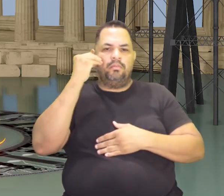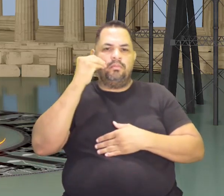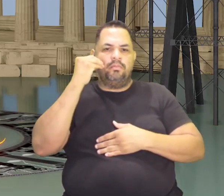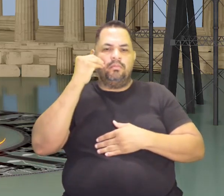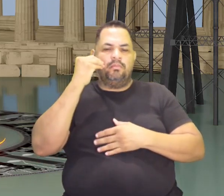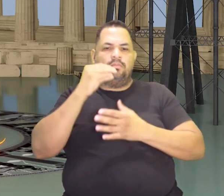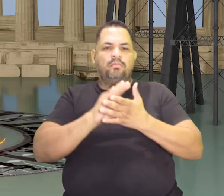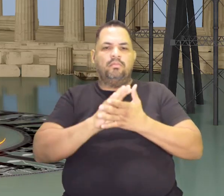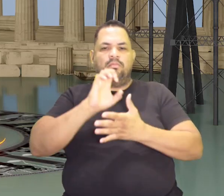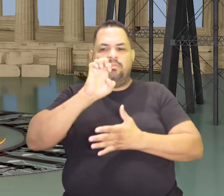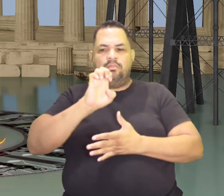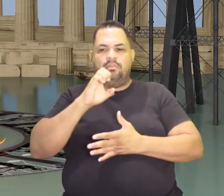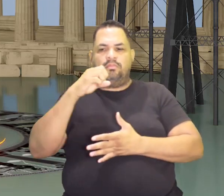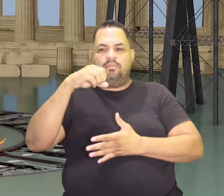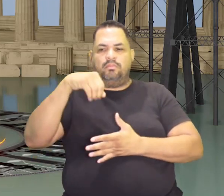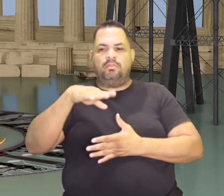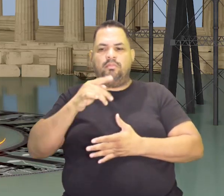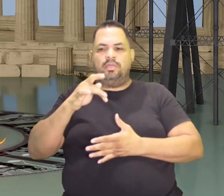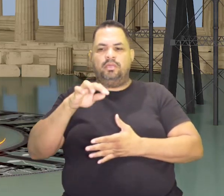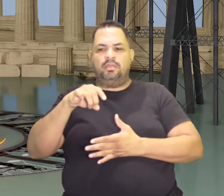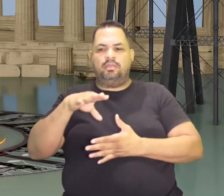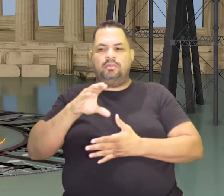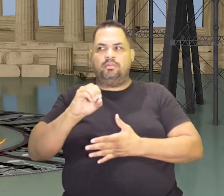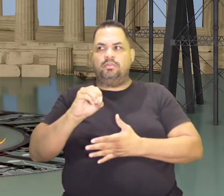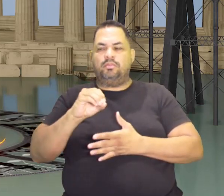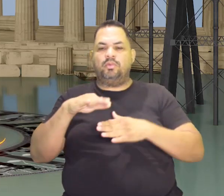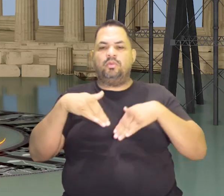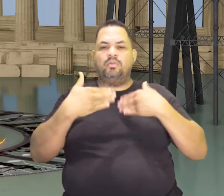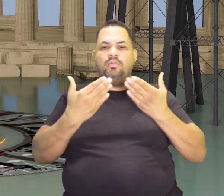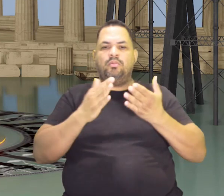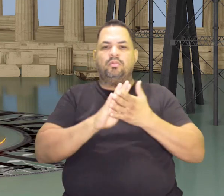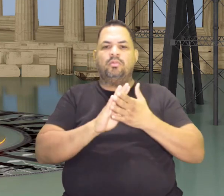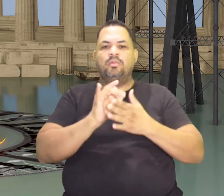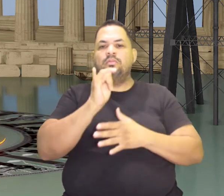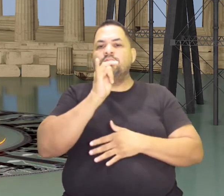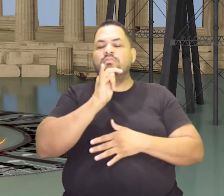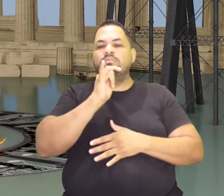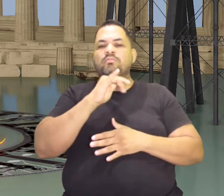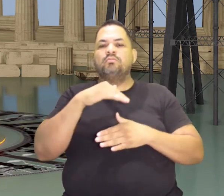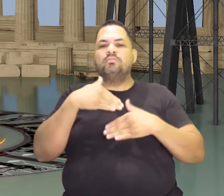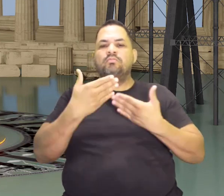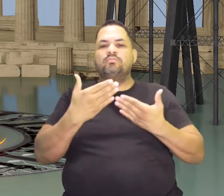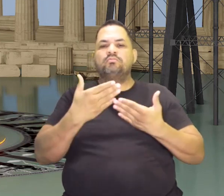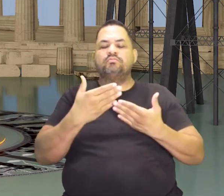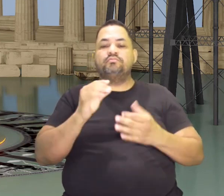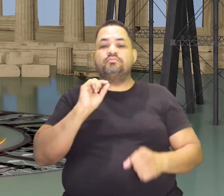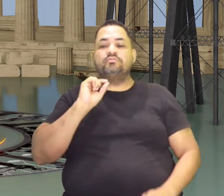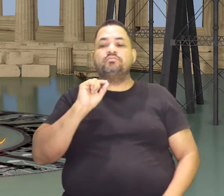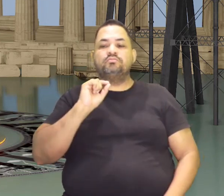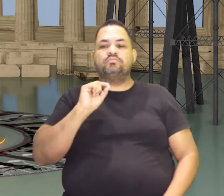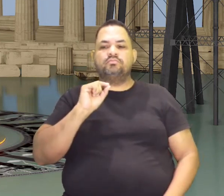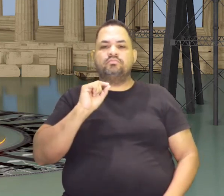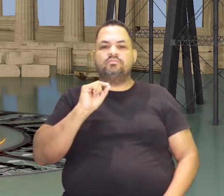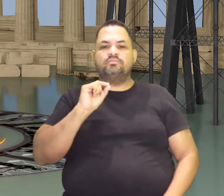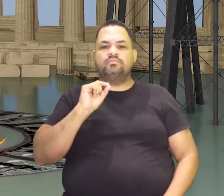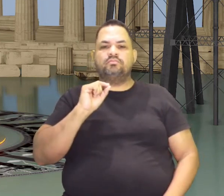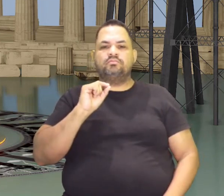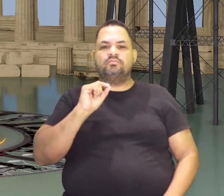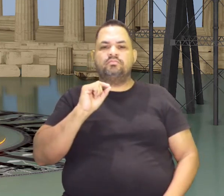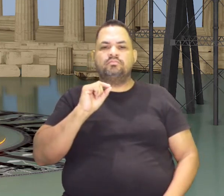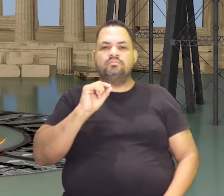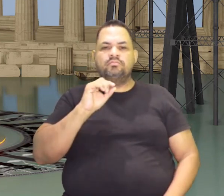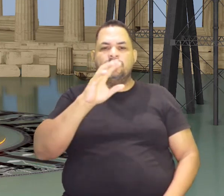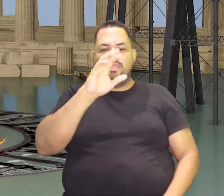estudaram no segundo ano, já deve saber. Qual é? O que é empirismo? Isso mesmo. Você pega lá